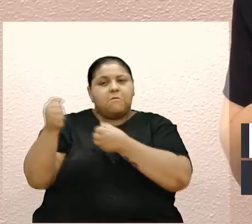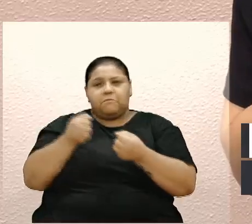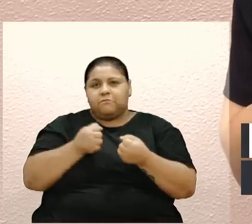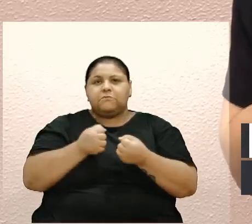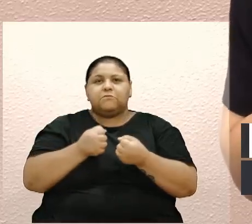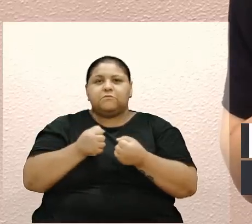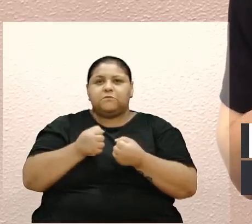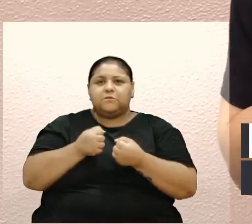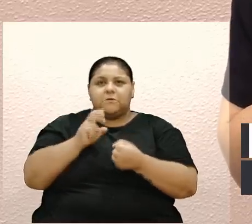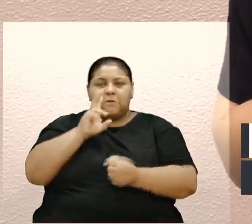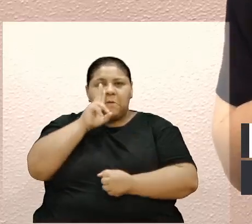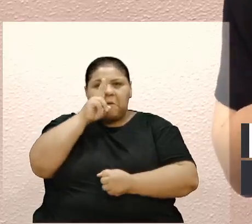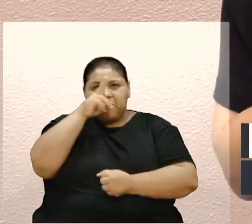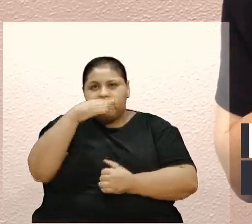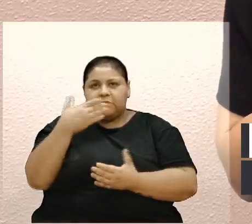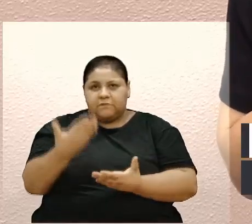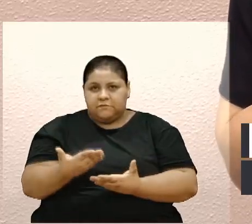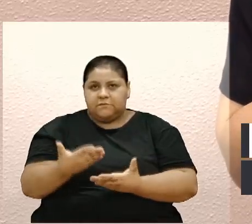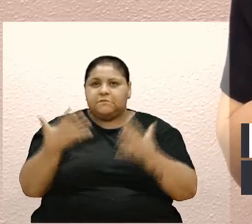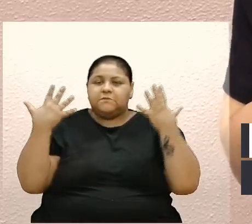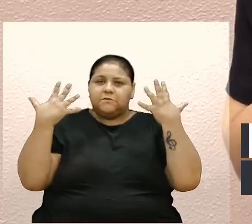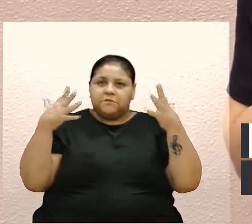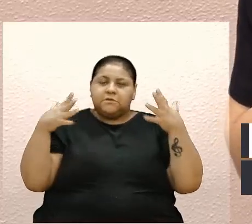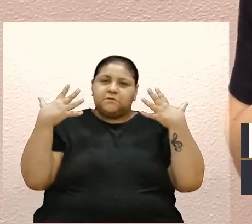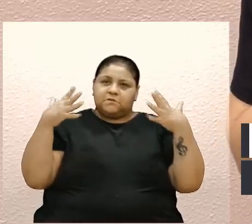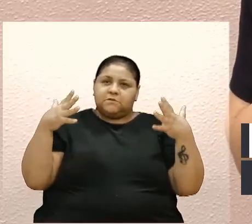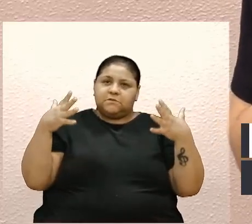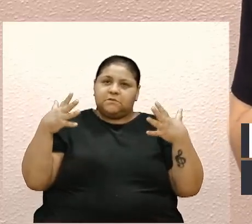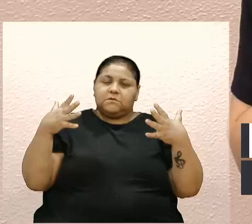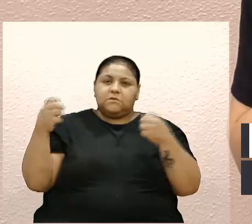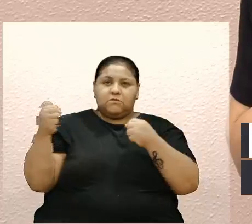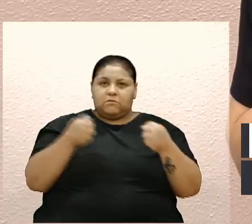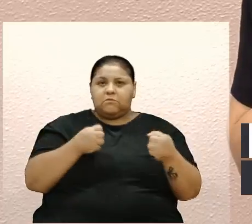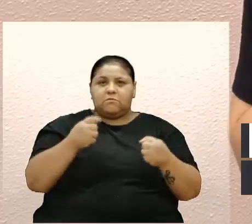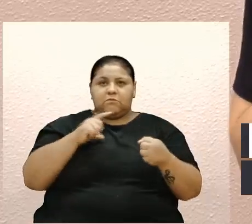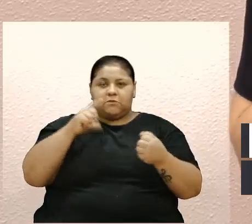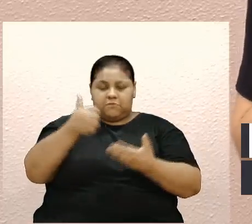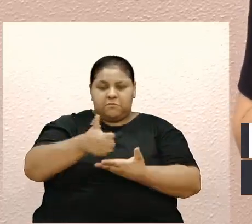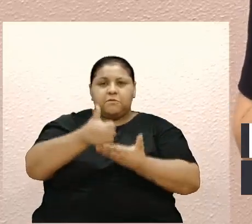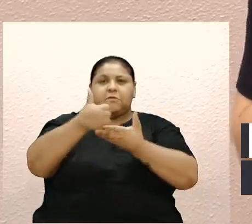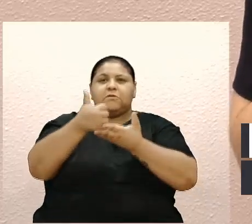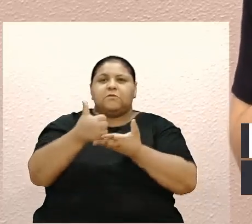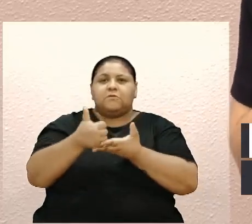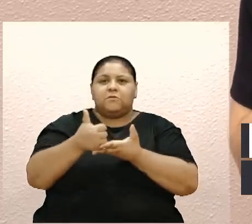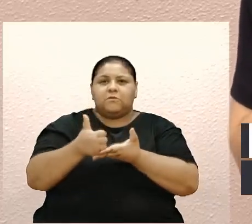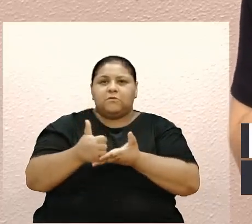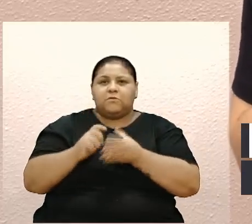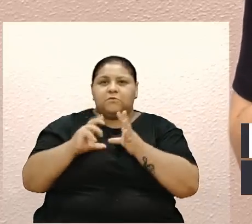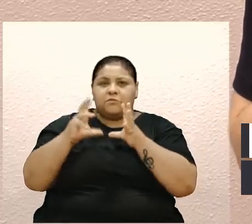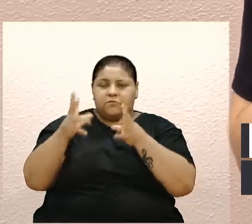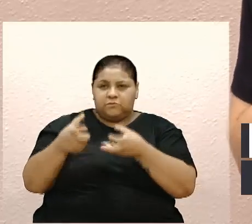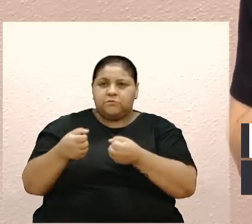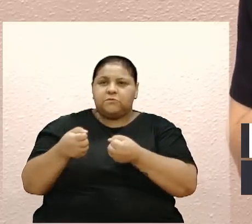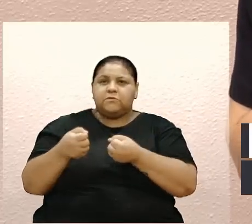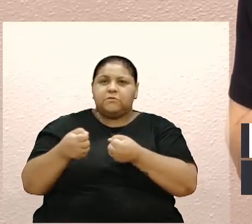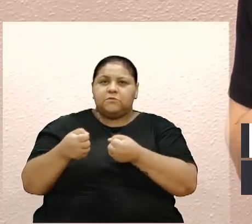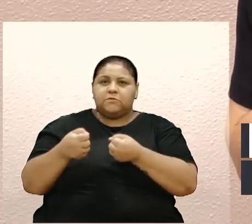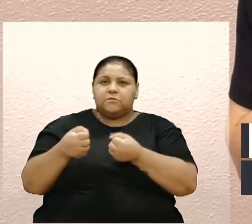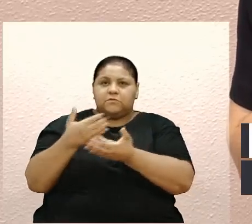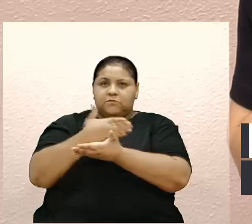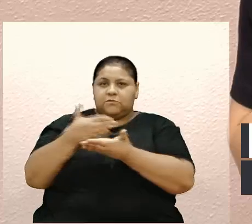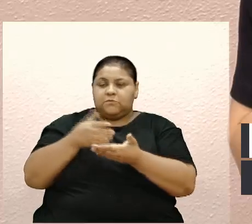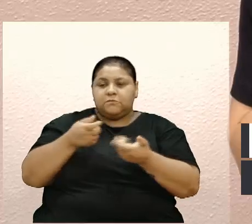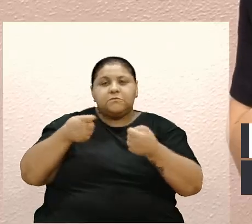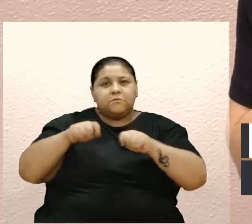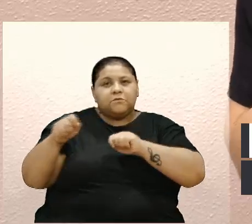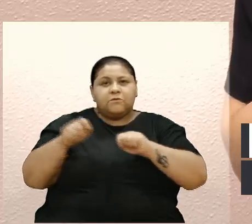para que ele se fortaleça. Então, lhe parabenizar e podem contar comigo, né, para todos os aspectos e as iniciativas necessárias